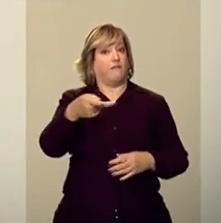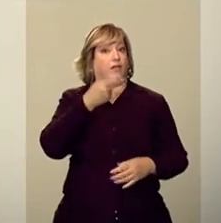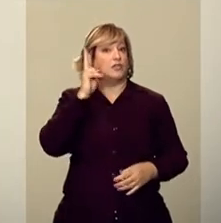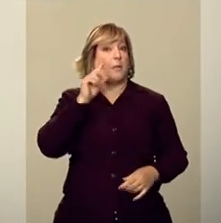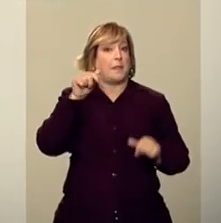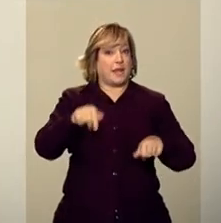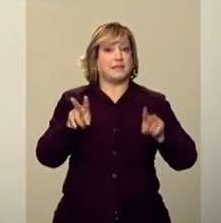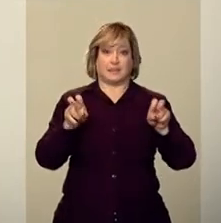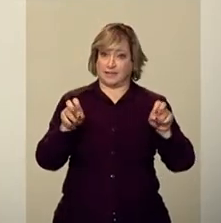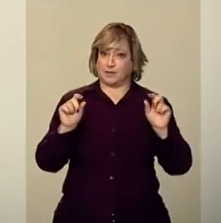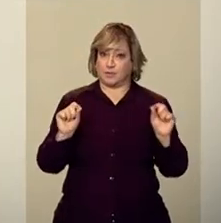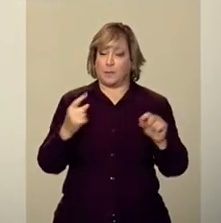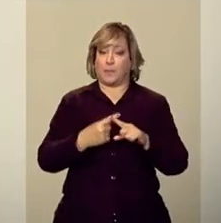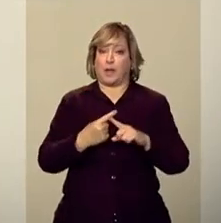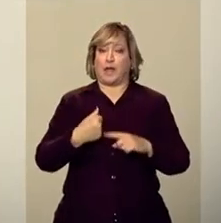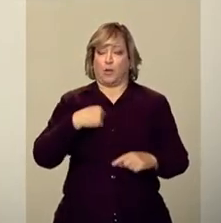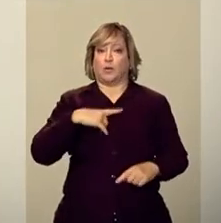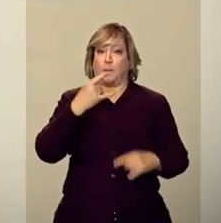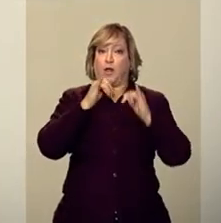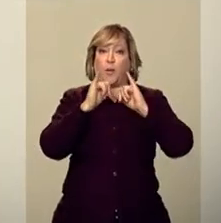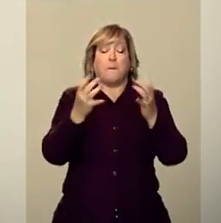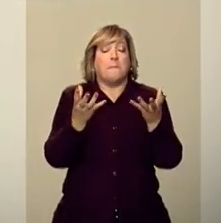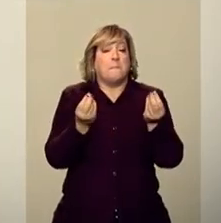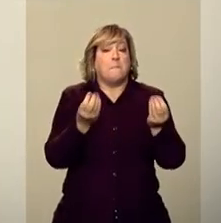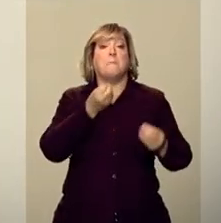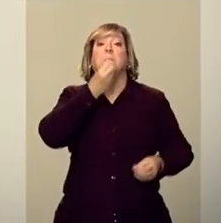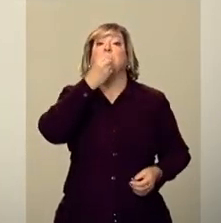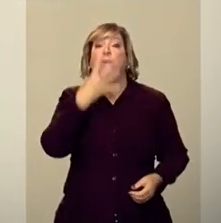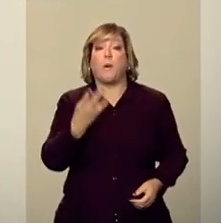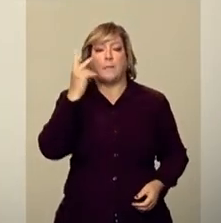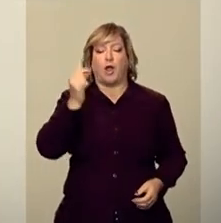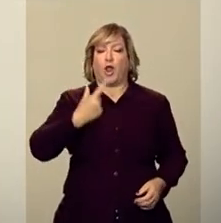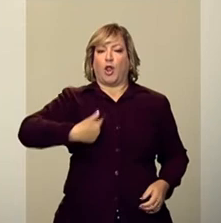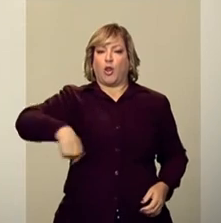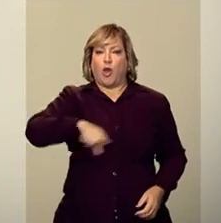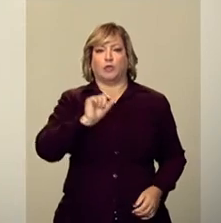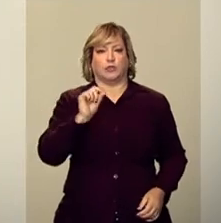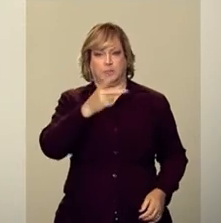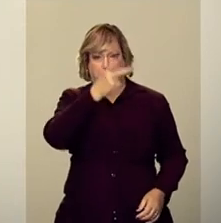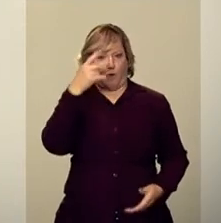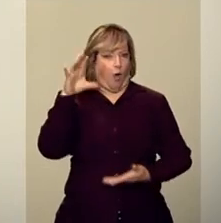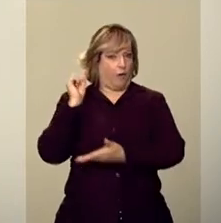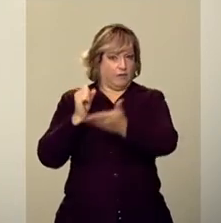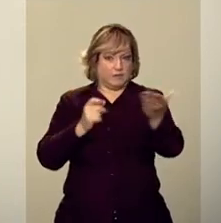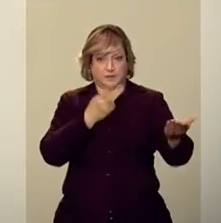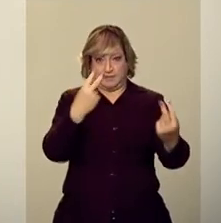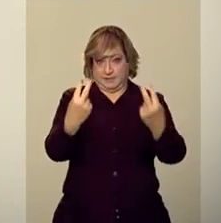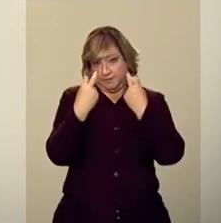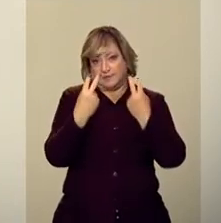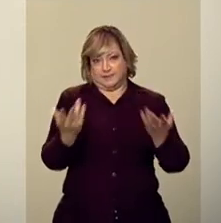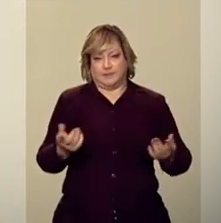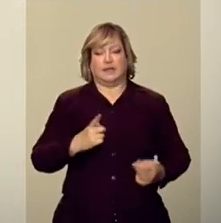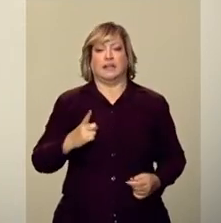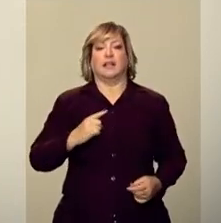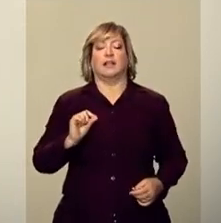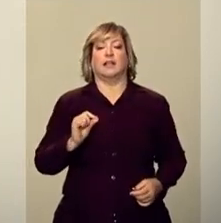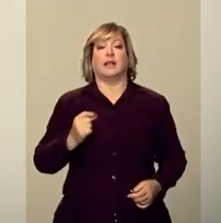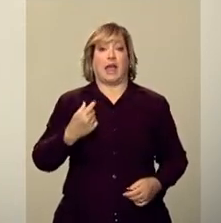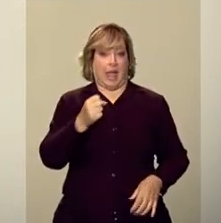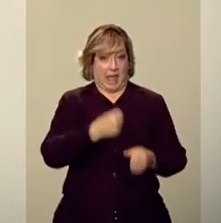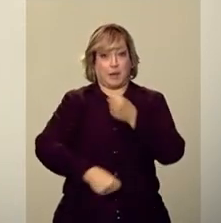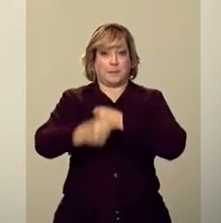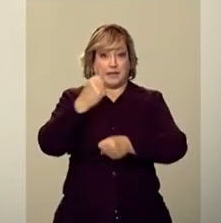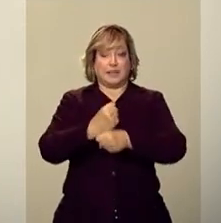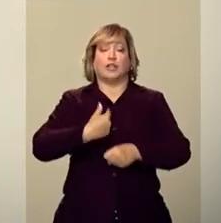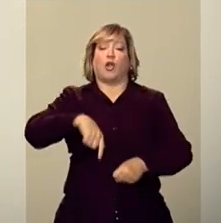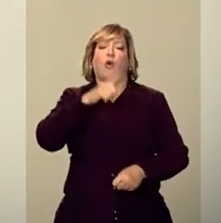tocado nesse ponto porque eu tenho uma notícia muito boa Luciano para os nossos ouvintes no ano passado nós atingimos a menor